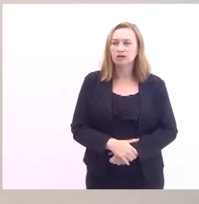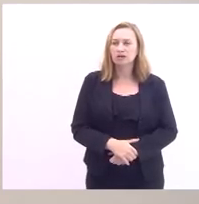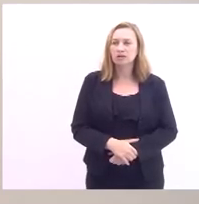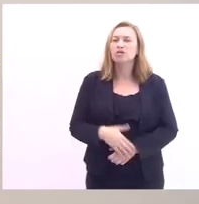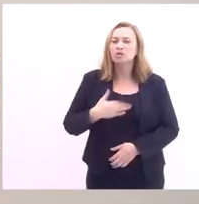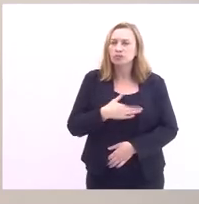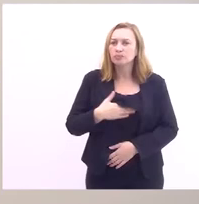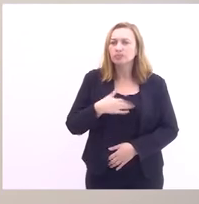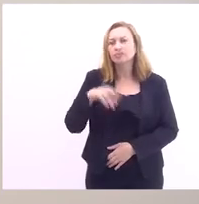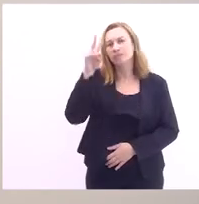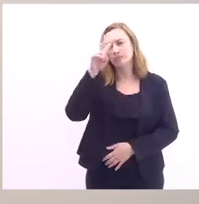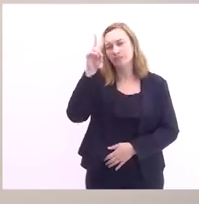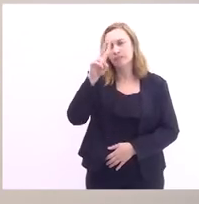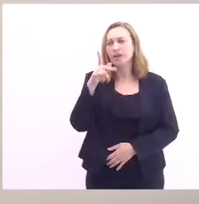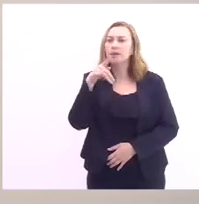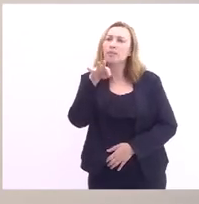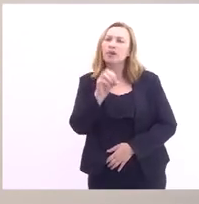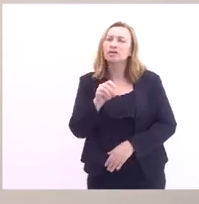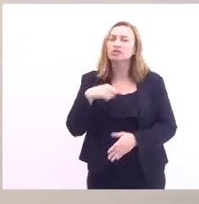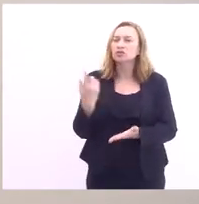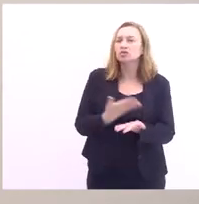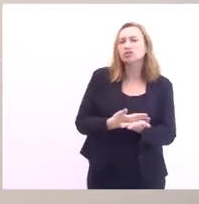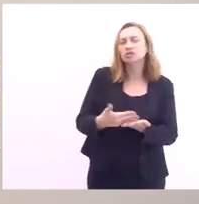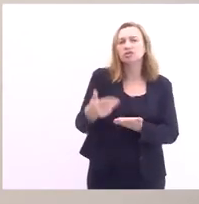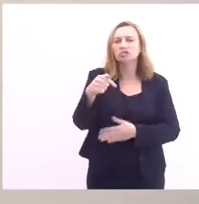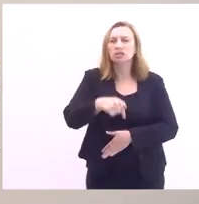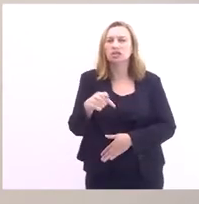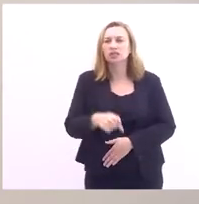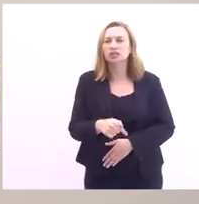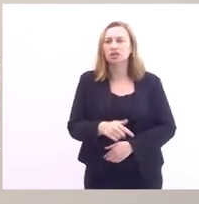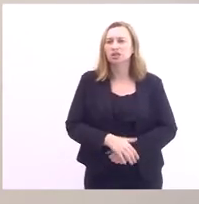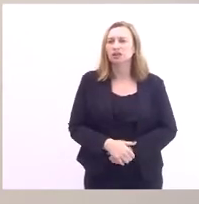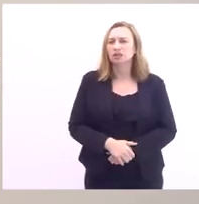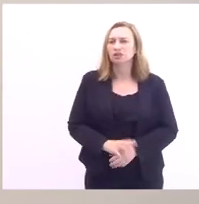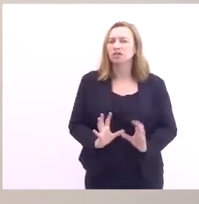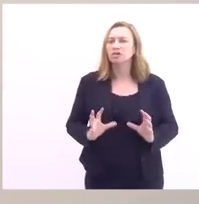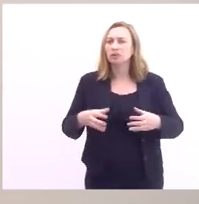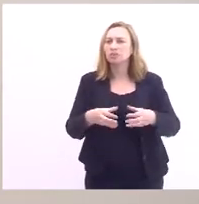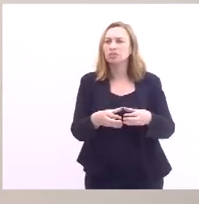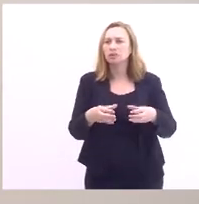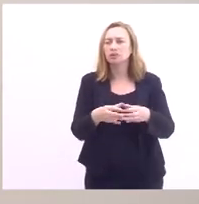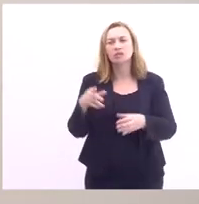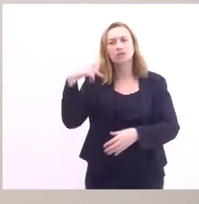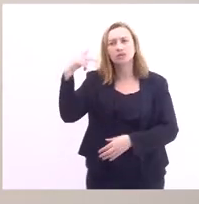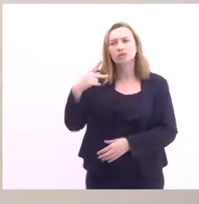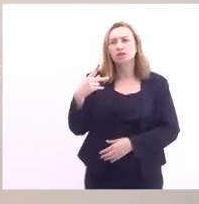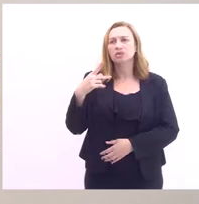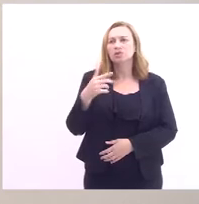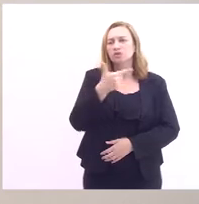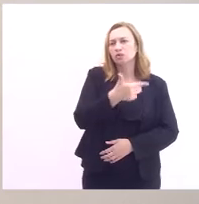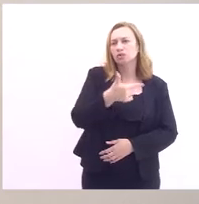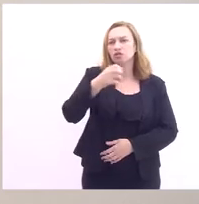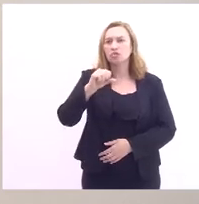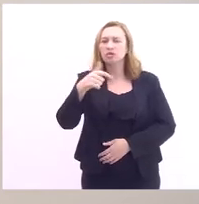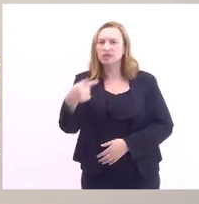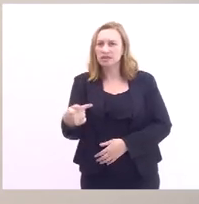gostaria só de lembrar, Paulo, que nós iniciamos aqui com essa comissão parlamentar lá em 2007, que tive